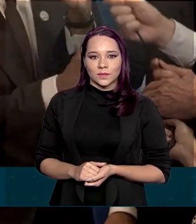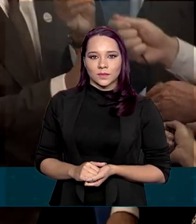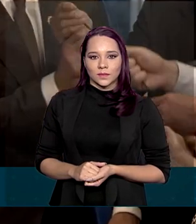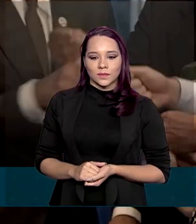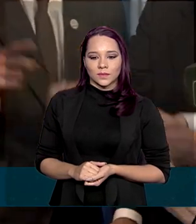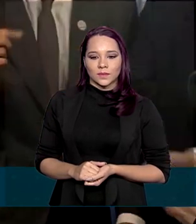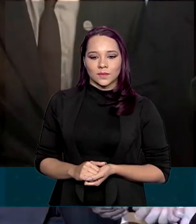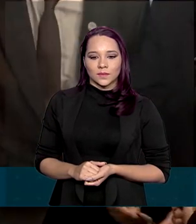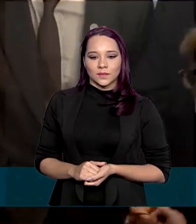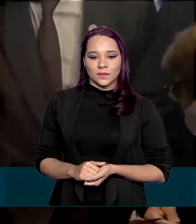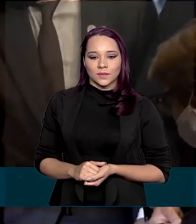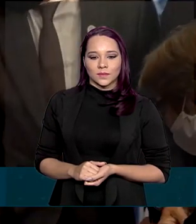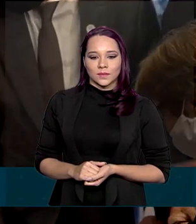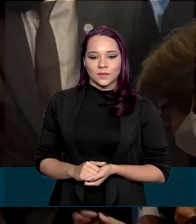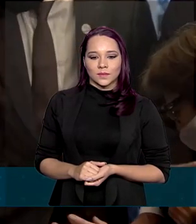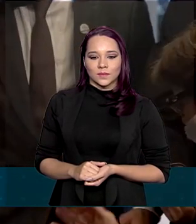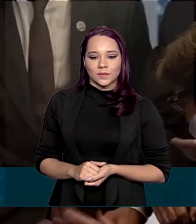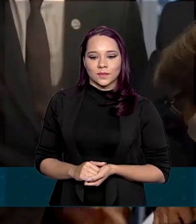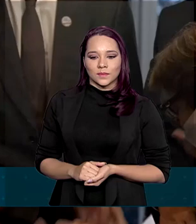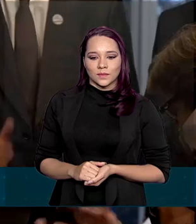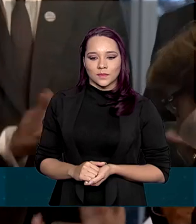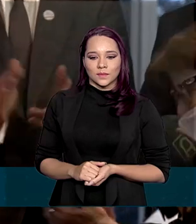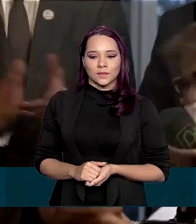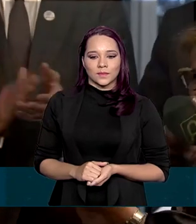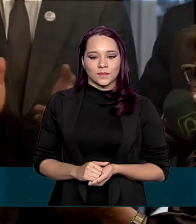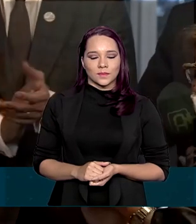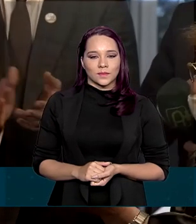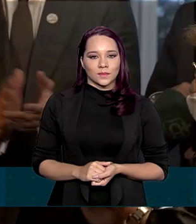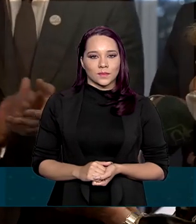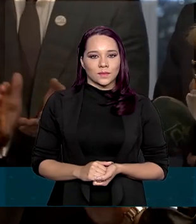vamos. Eita!